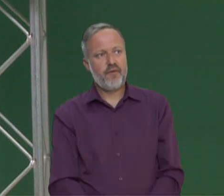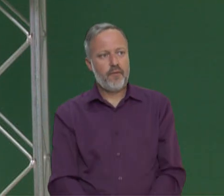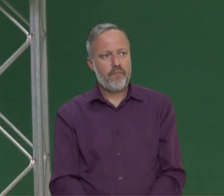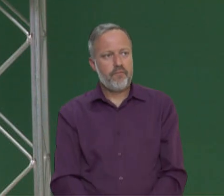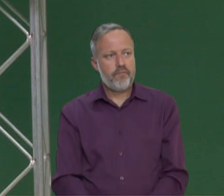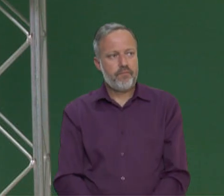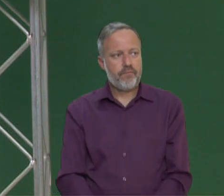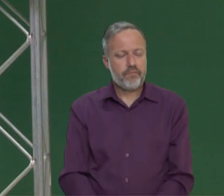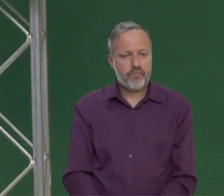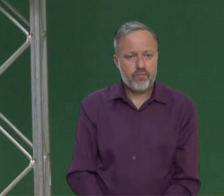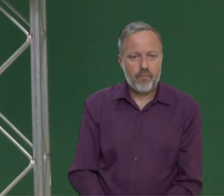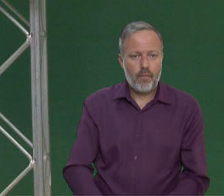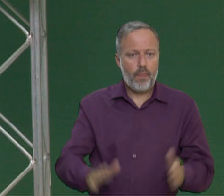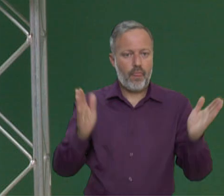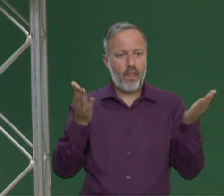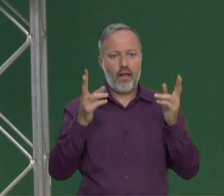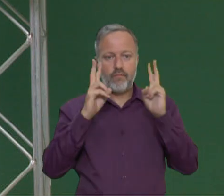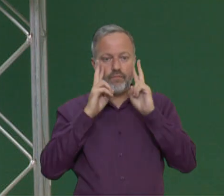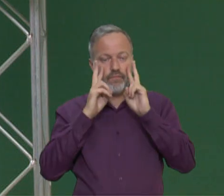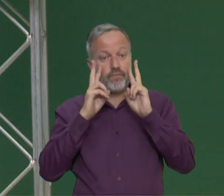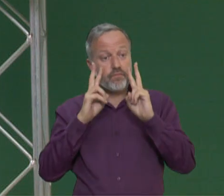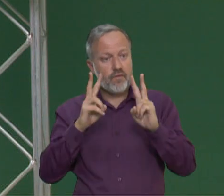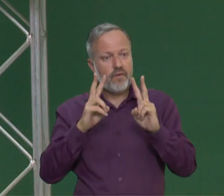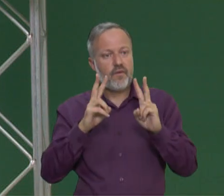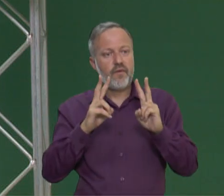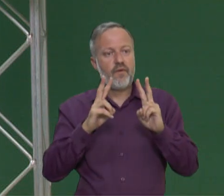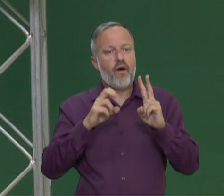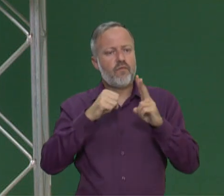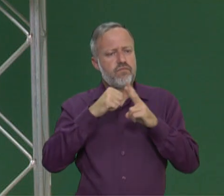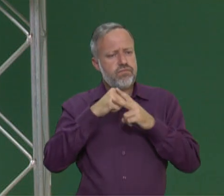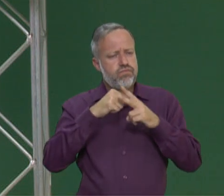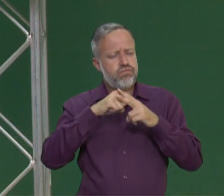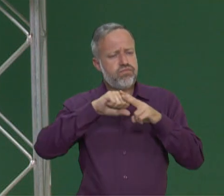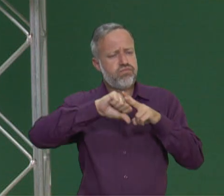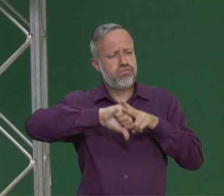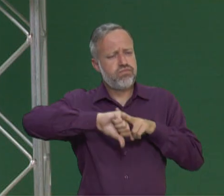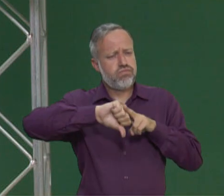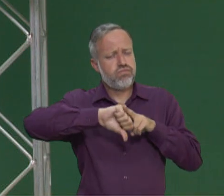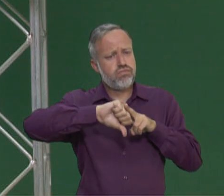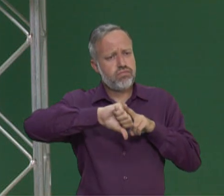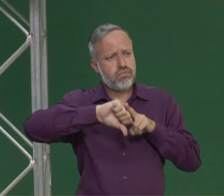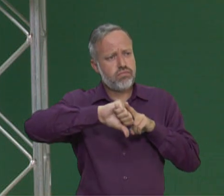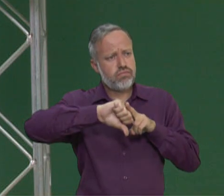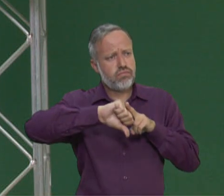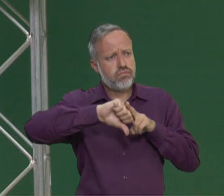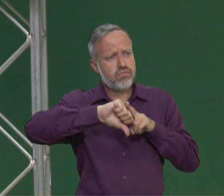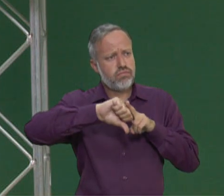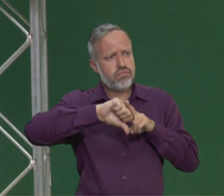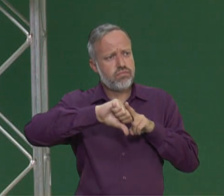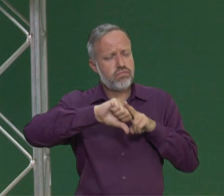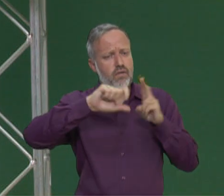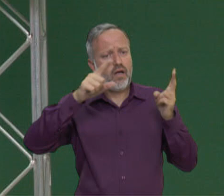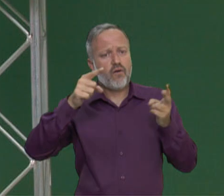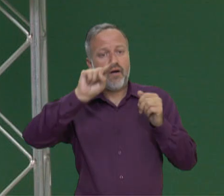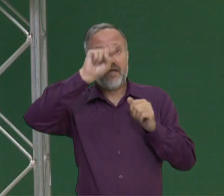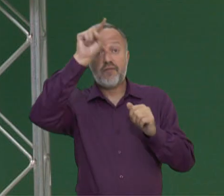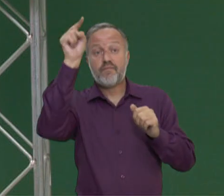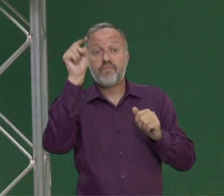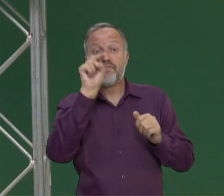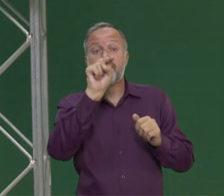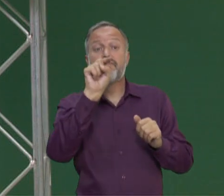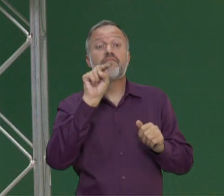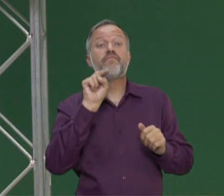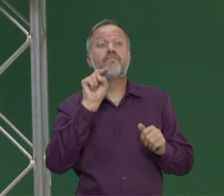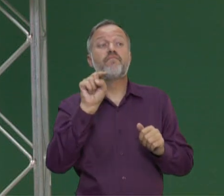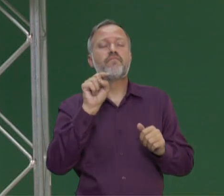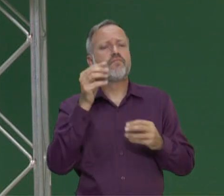Agora que a gente viu a forma negativa, que a gente praticou, vamos para a forma interrogativa.